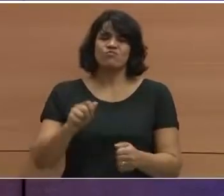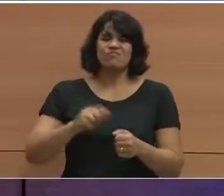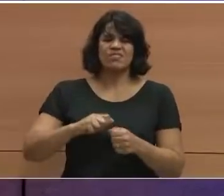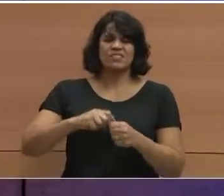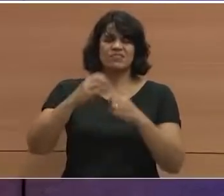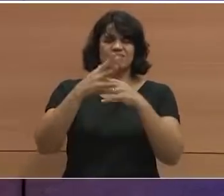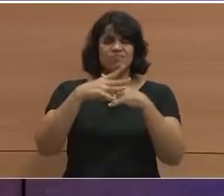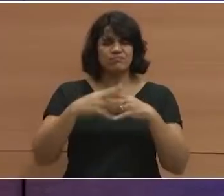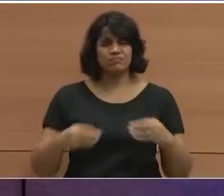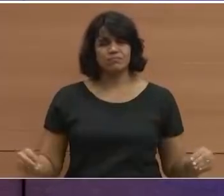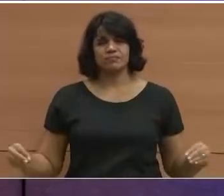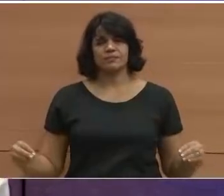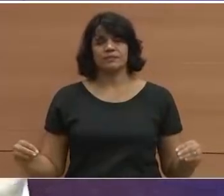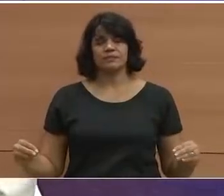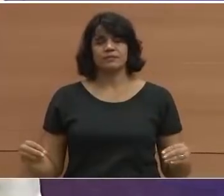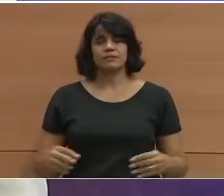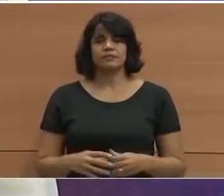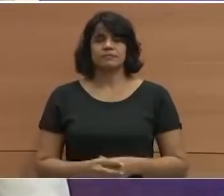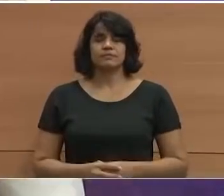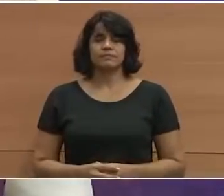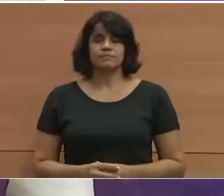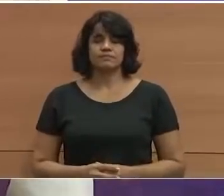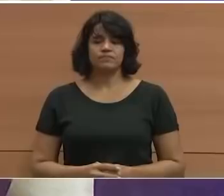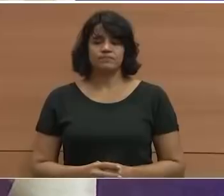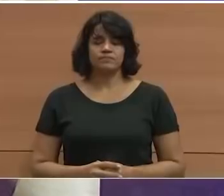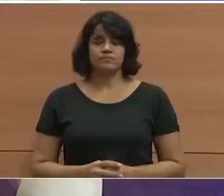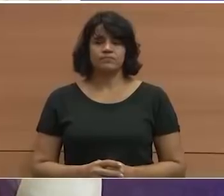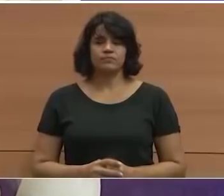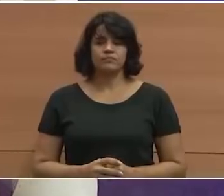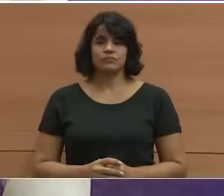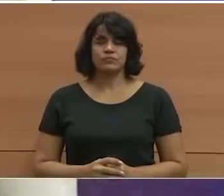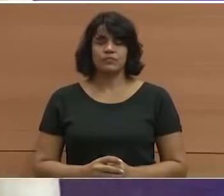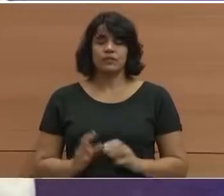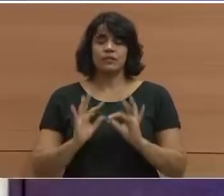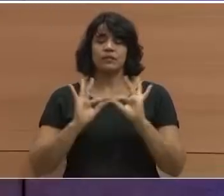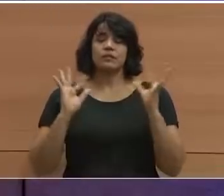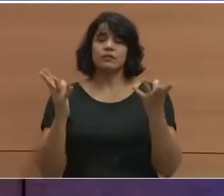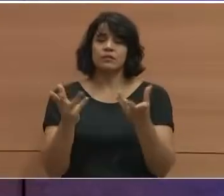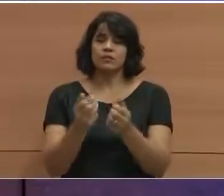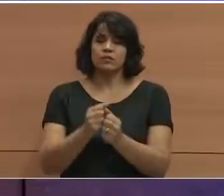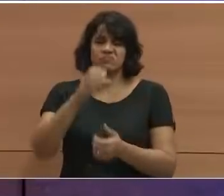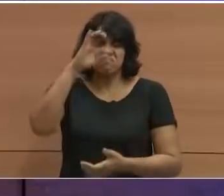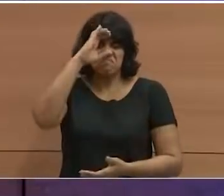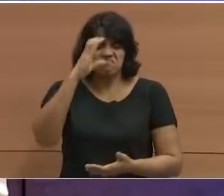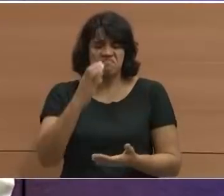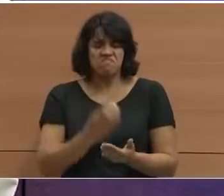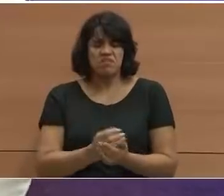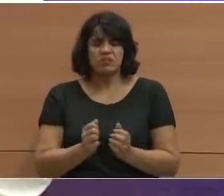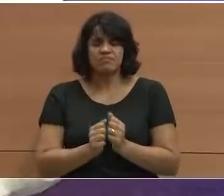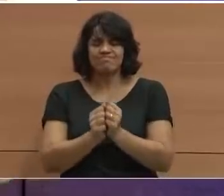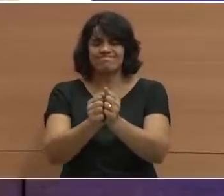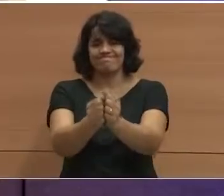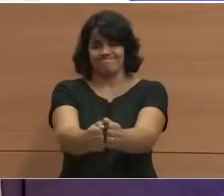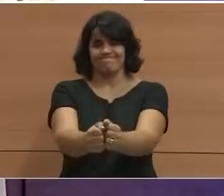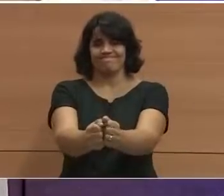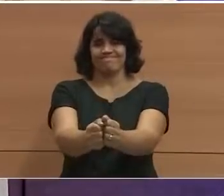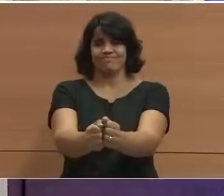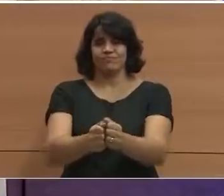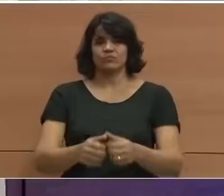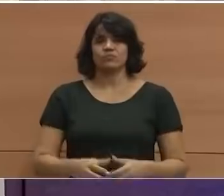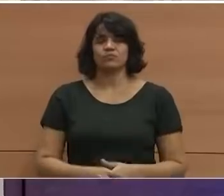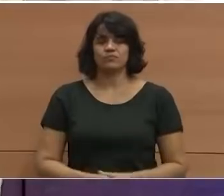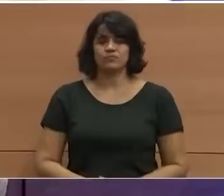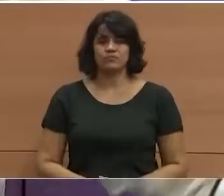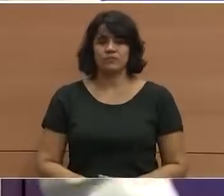prodígios e sinais, não é isso? E todos que creram estavam juntos e tinham tudo em comum. Irmãos, aí então começou a